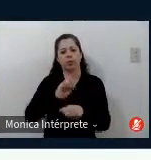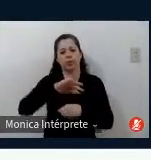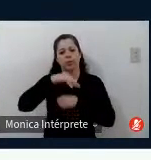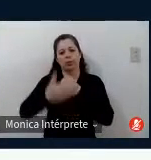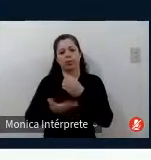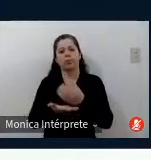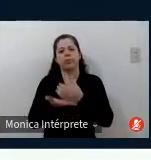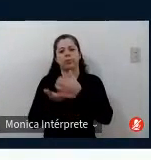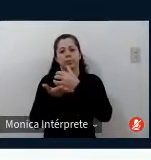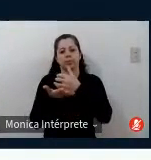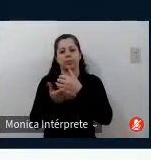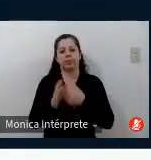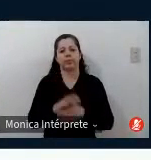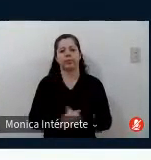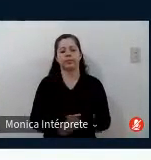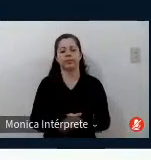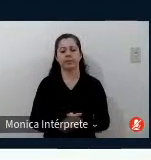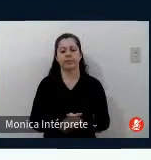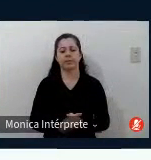Certo.